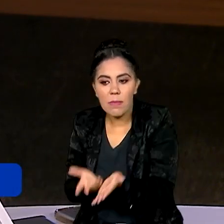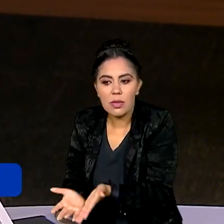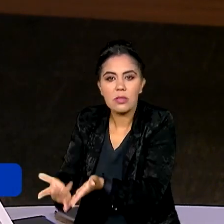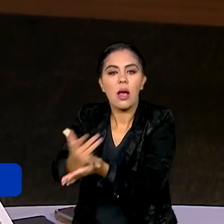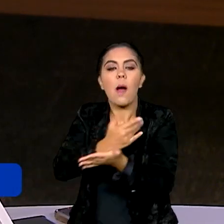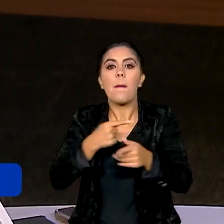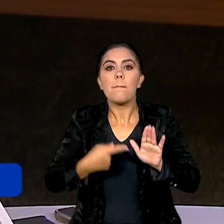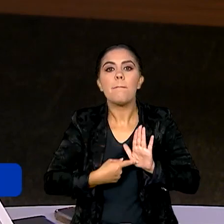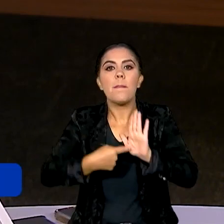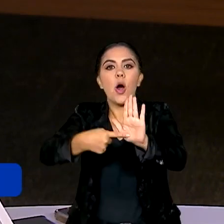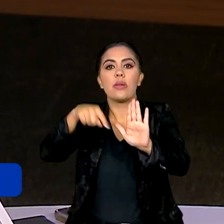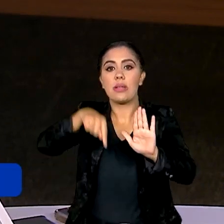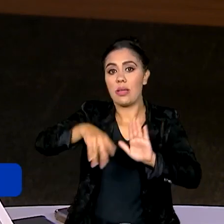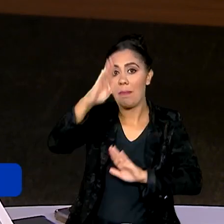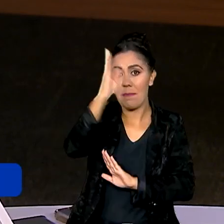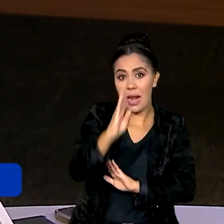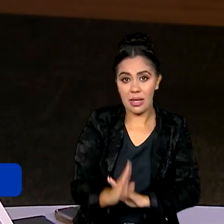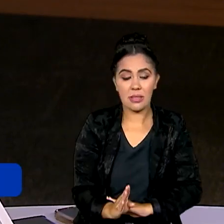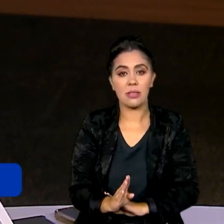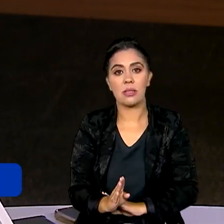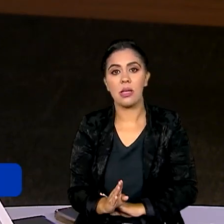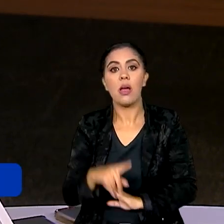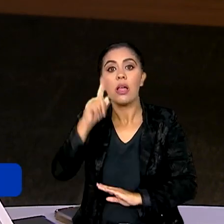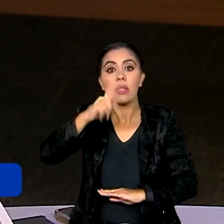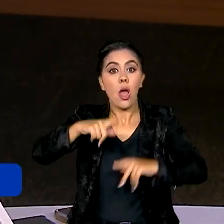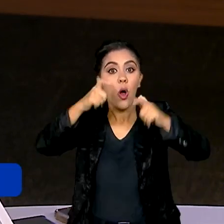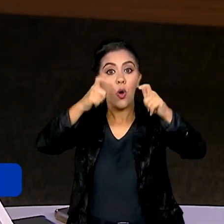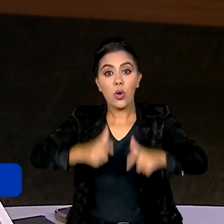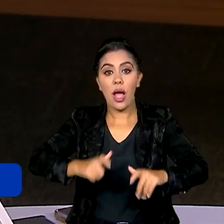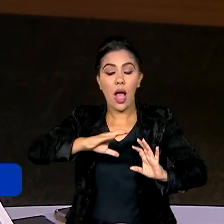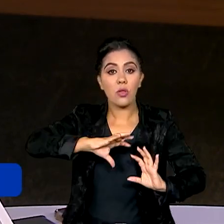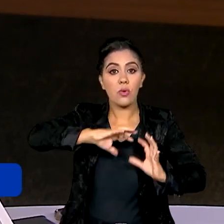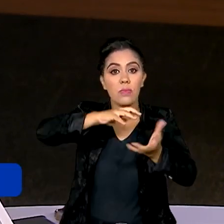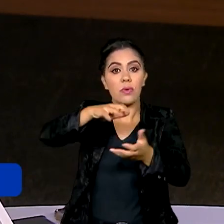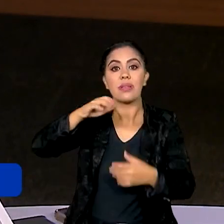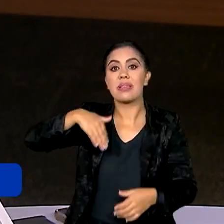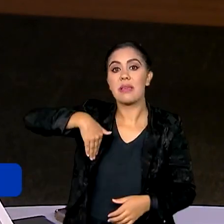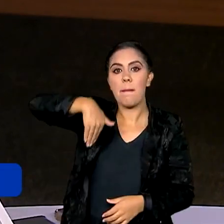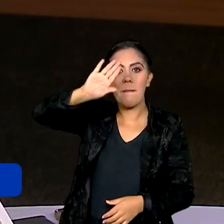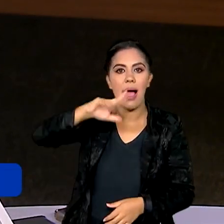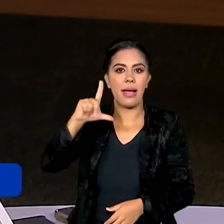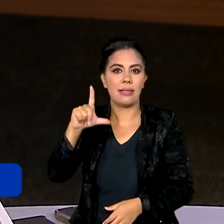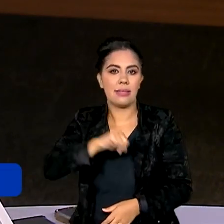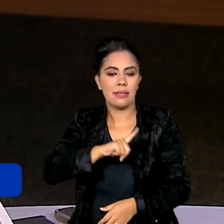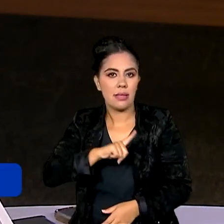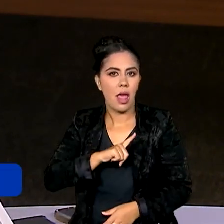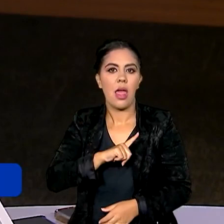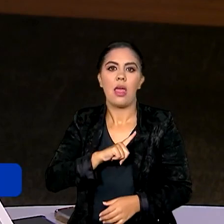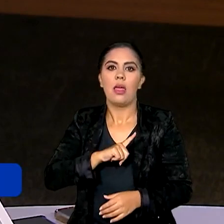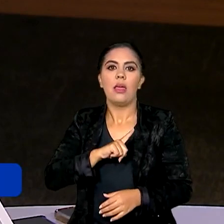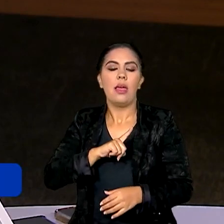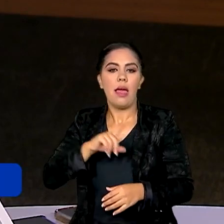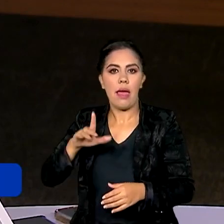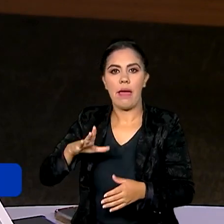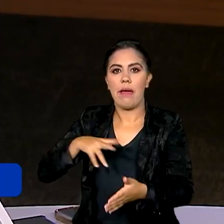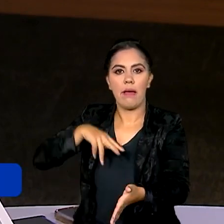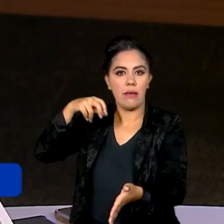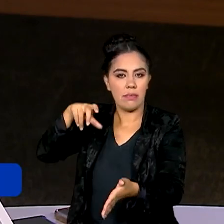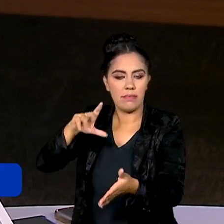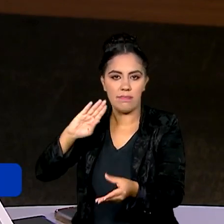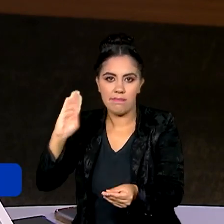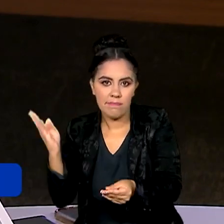Brasil é o lugar do mundo que mais se judicializa pedindo indenização por questão de passagem